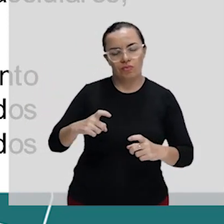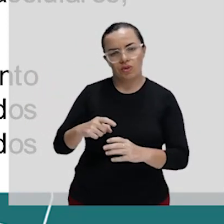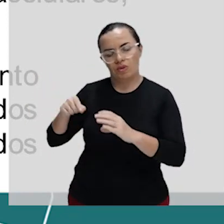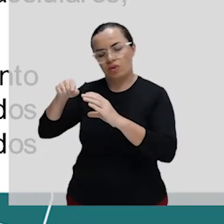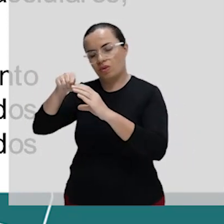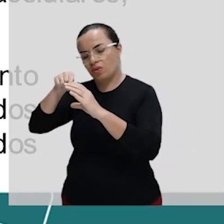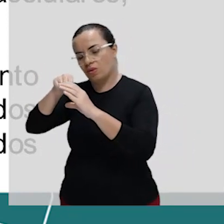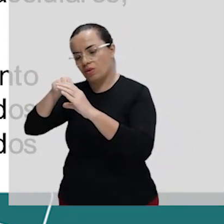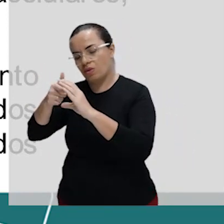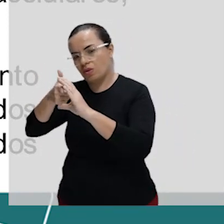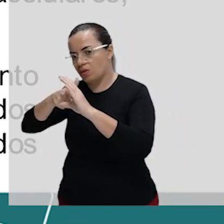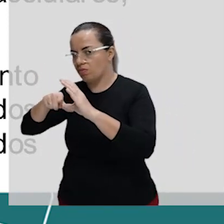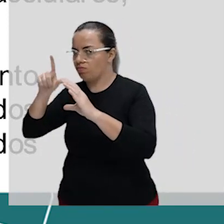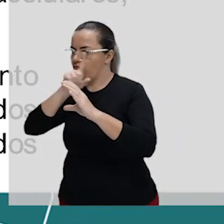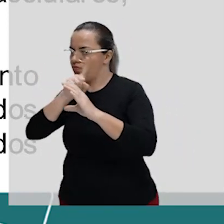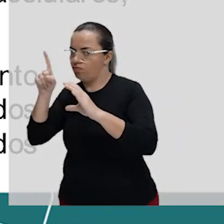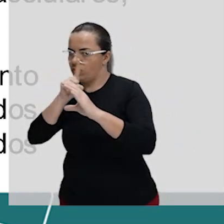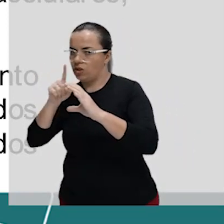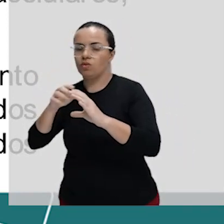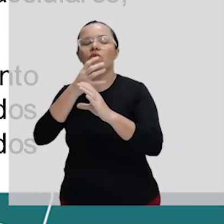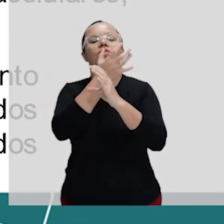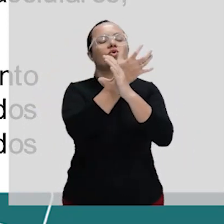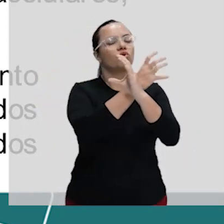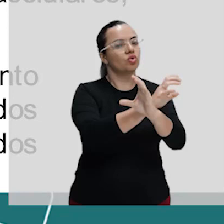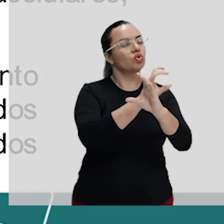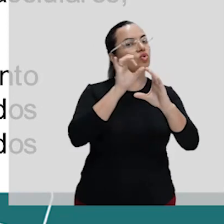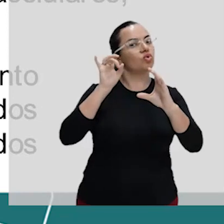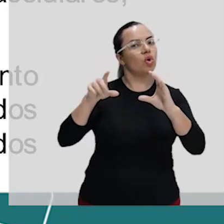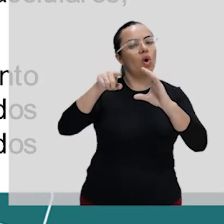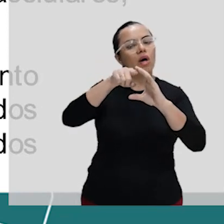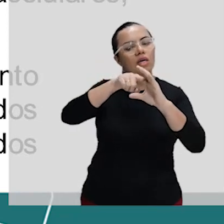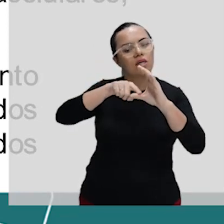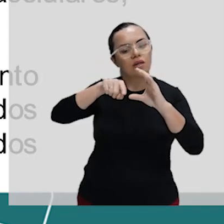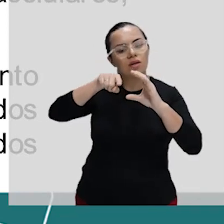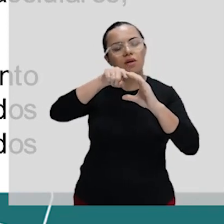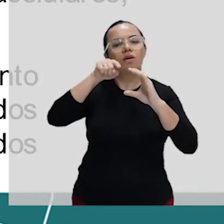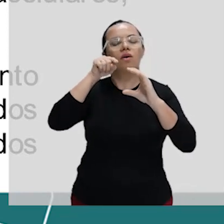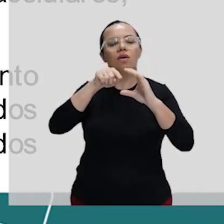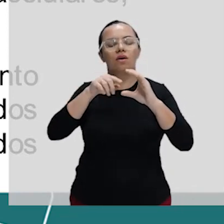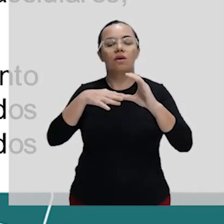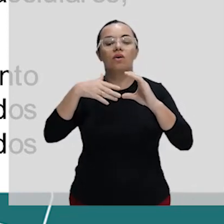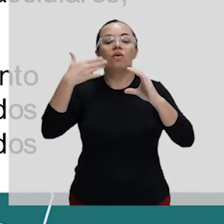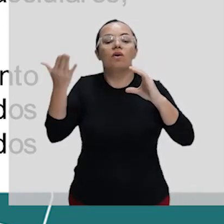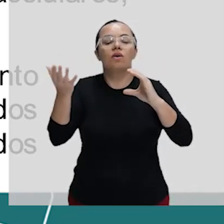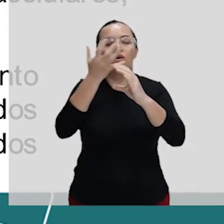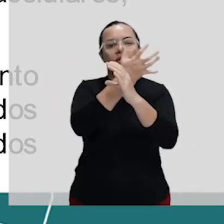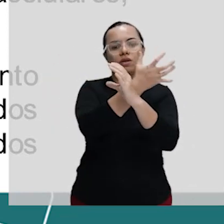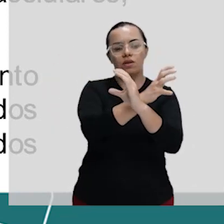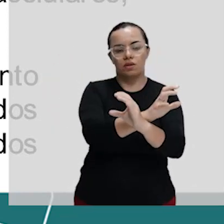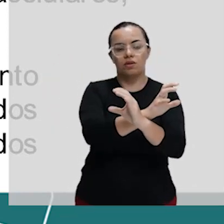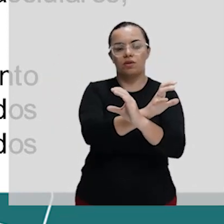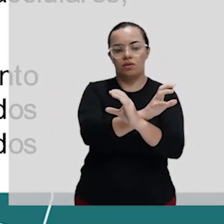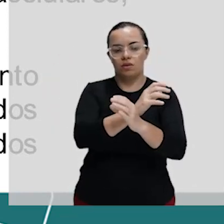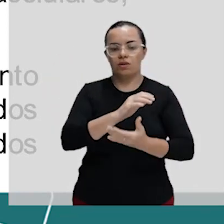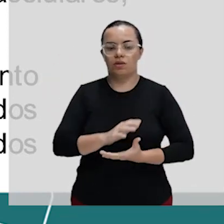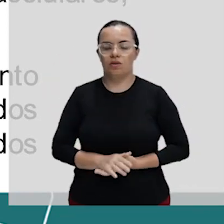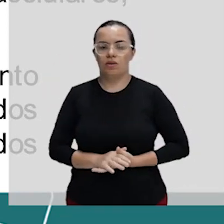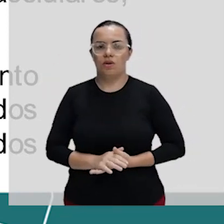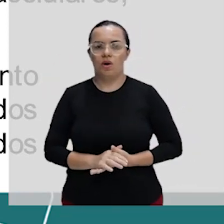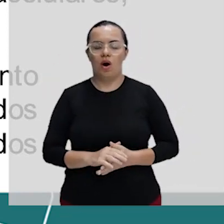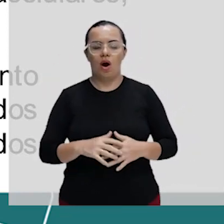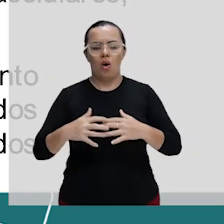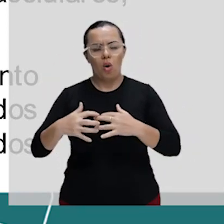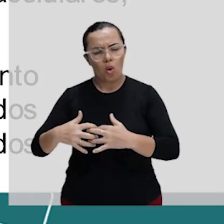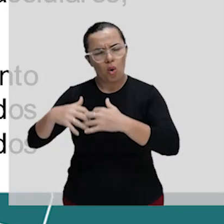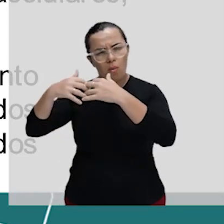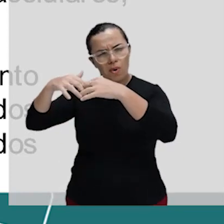procarióticas. Somente em células eucarióticas, tá? Então, o que seria o citoesqueleto? Ele é uma complexa